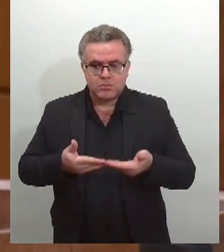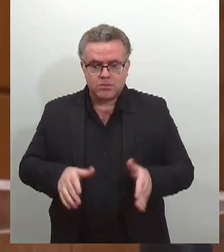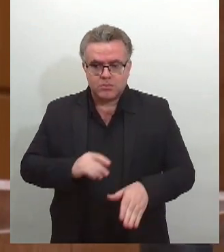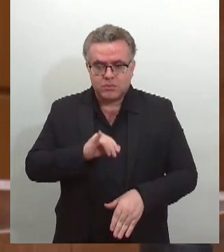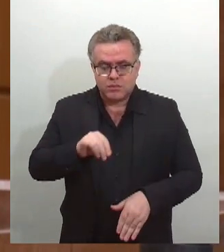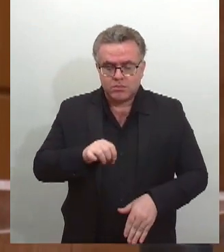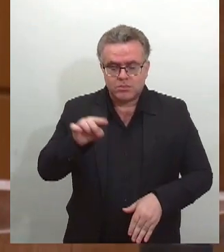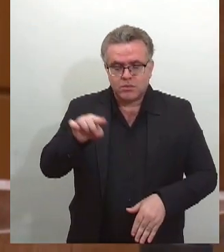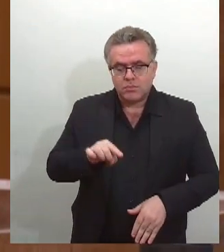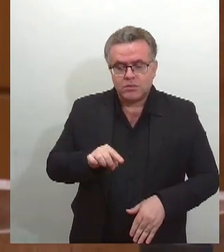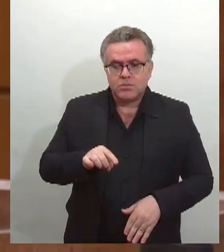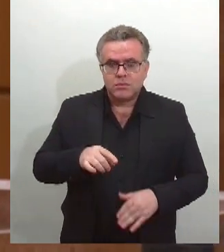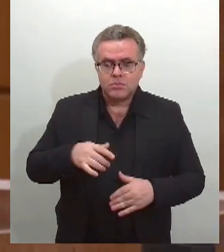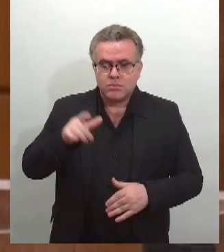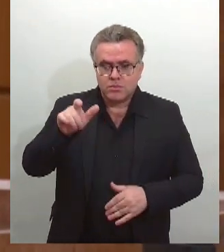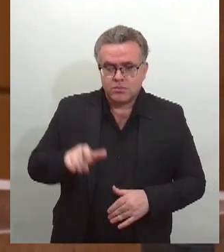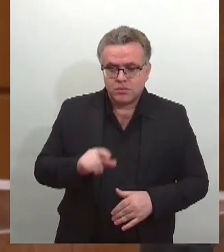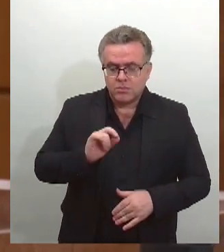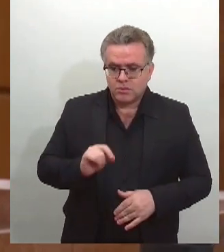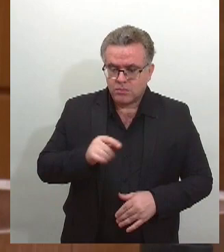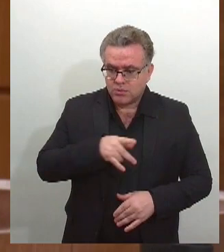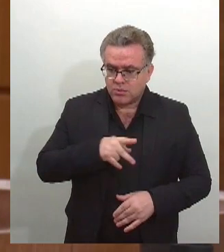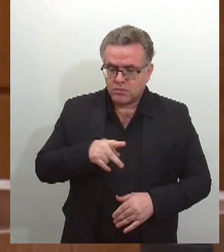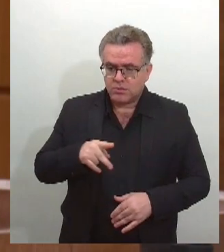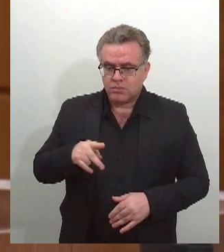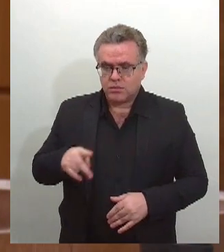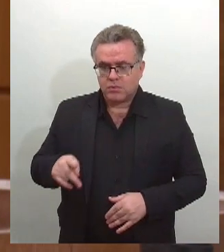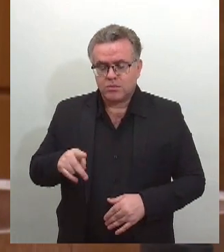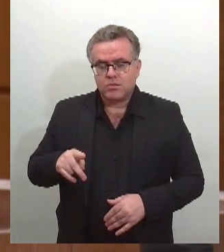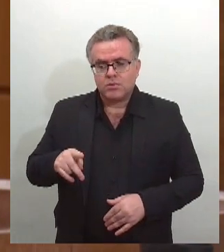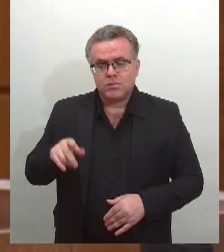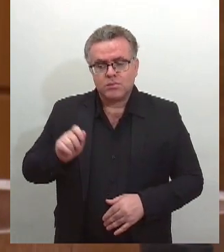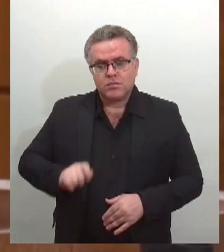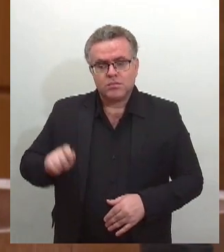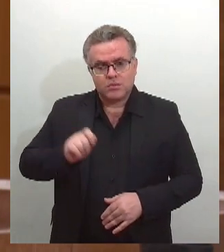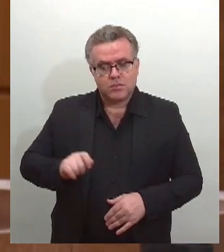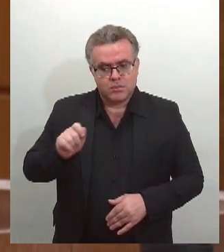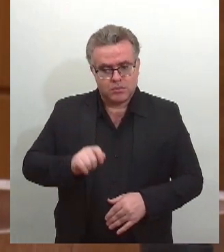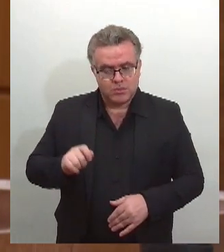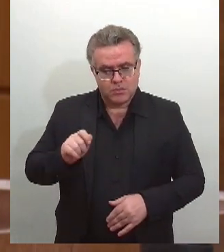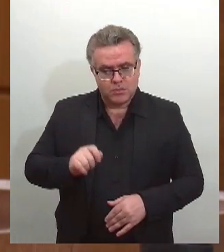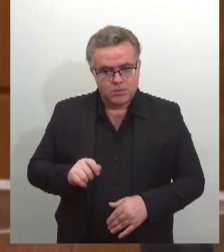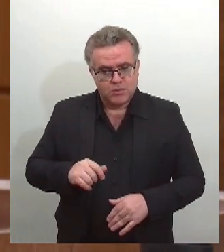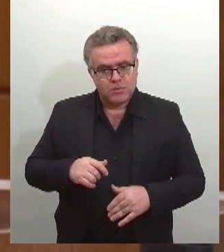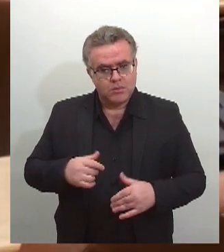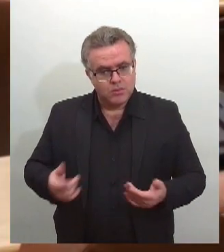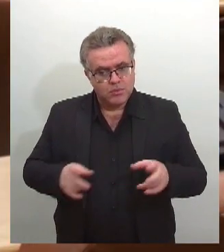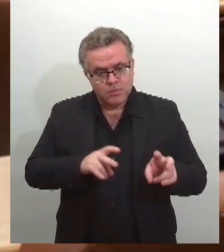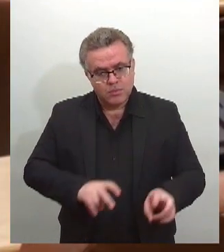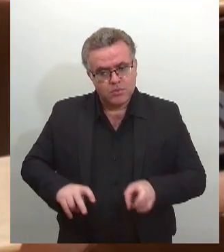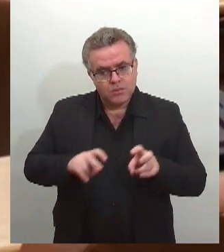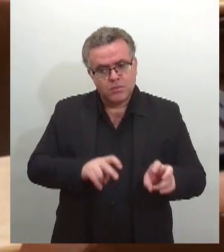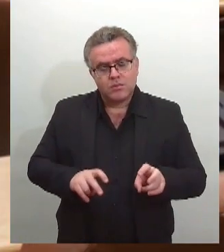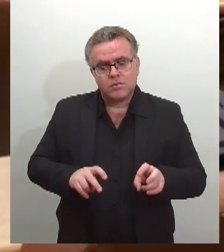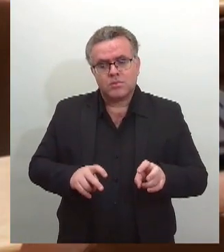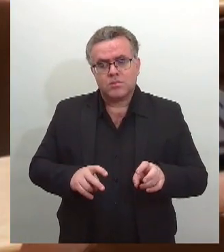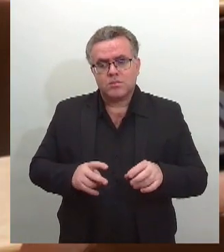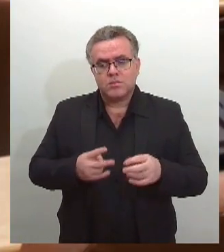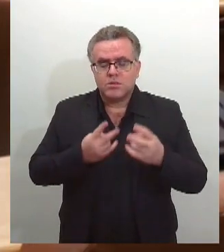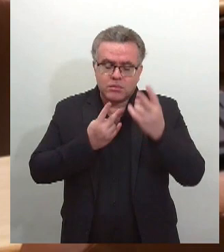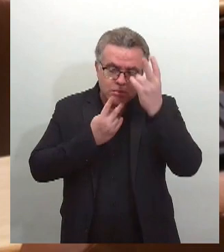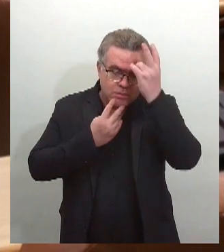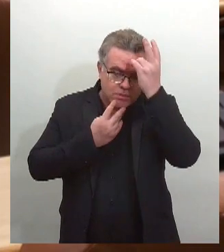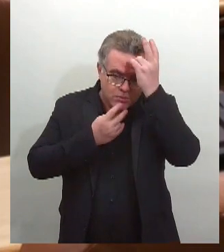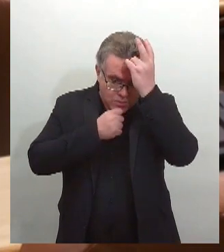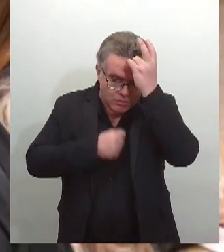Gregório, presidente da Associação Sergipana de Caprinovinocultores de Nossa Senhora da Glória, a ASCA,